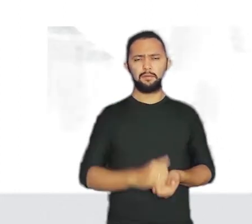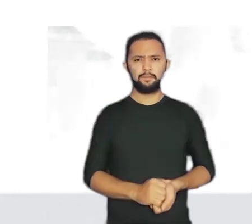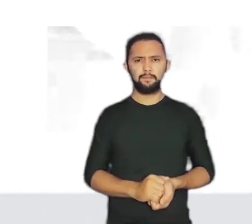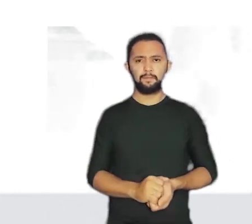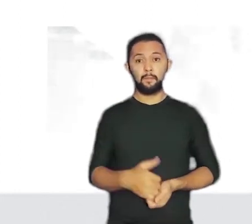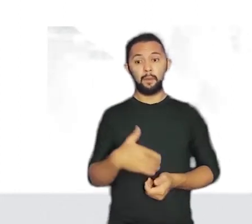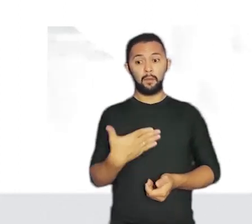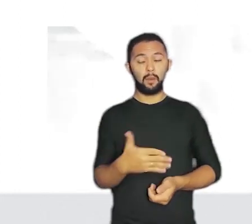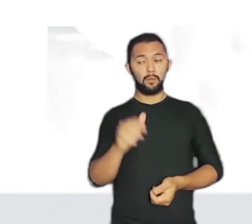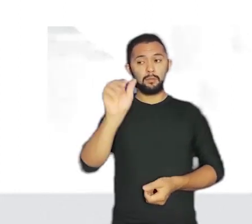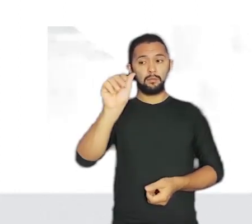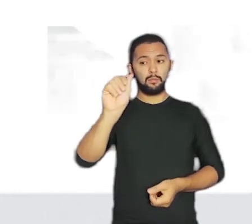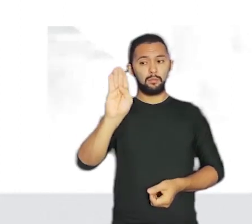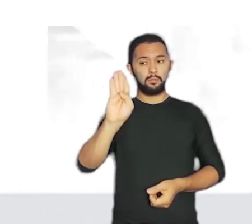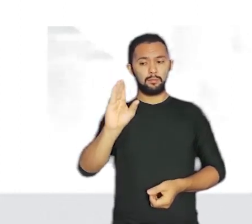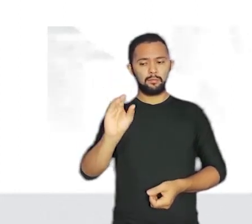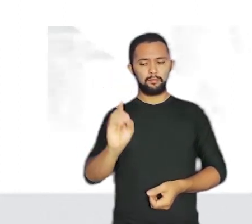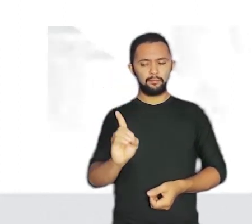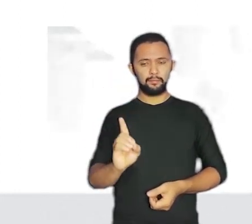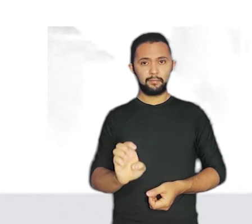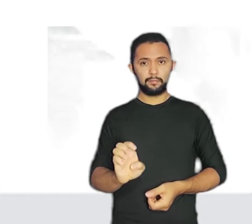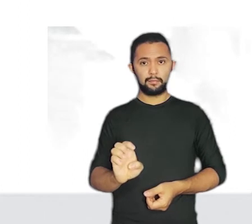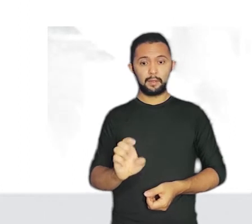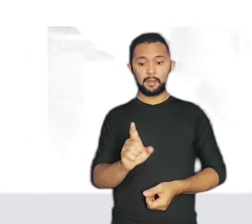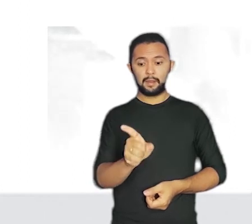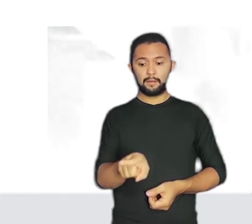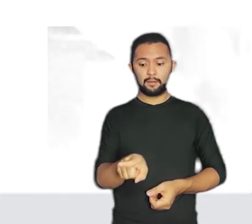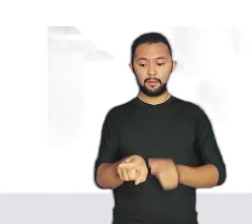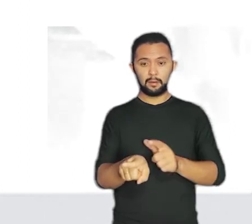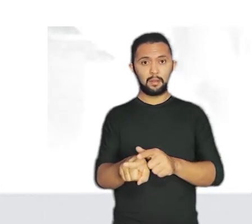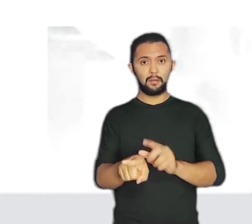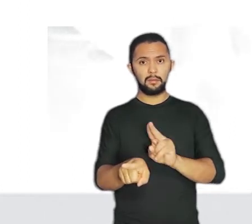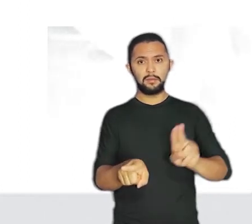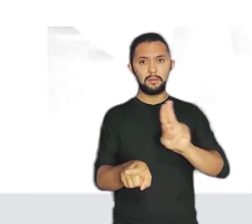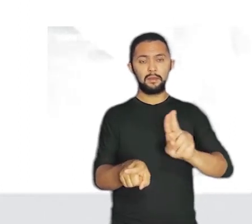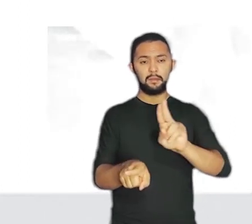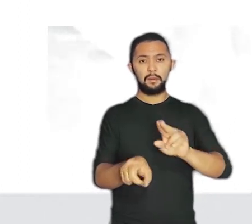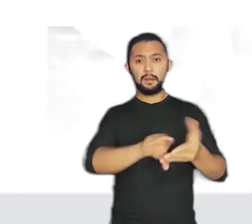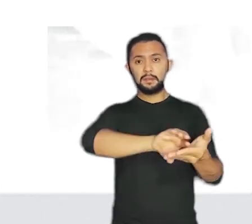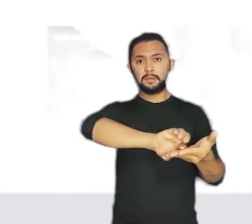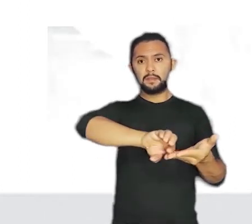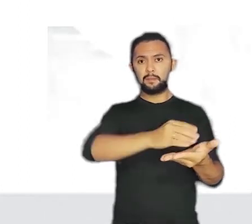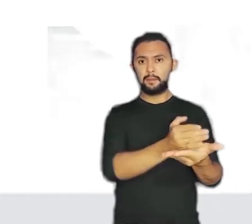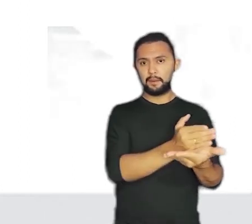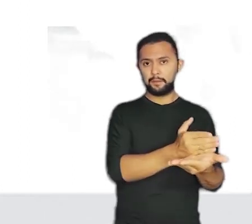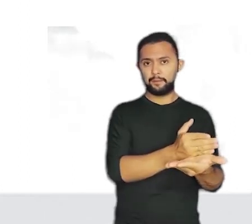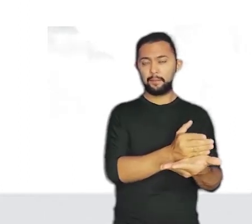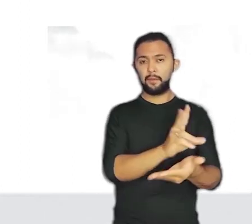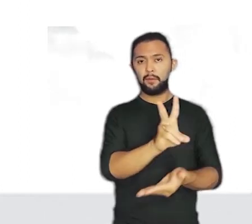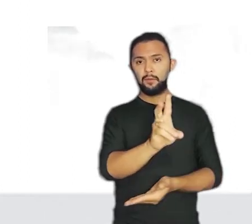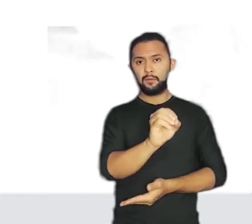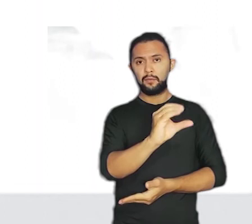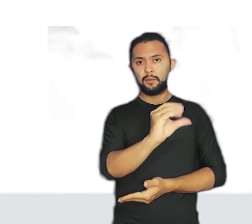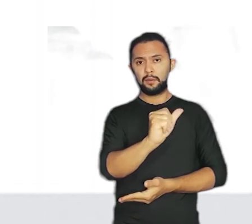Em qual alternativa a vírgula não é usada para separar o vocativo? Então, a utilização da vírgula não é para